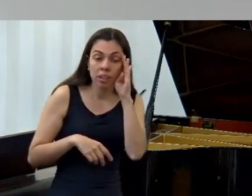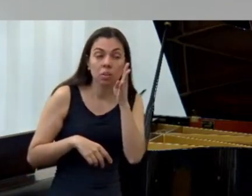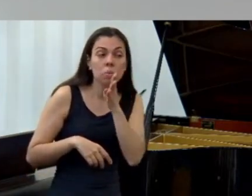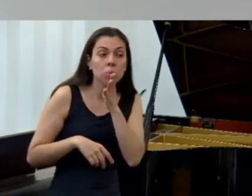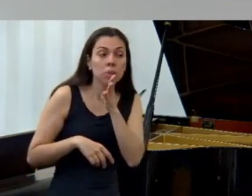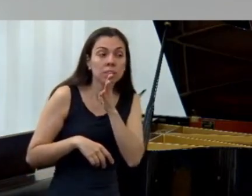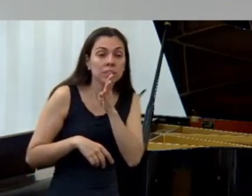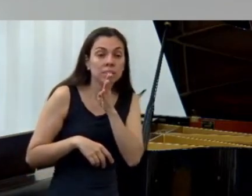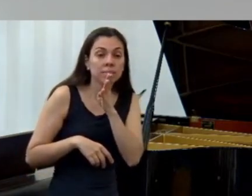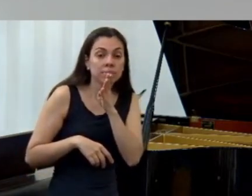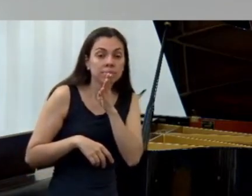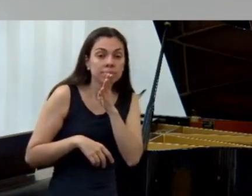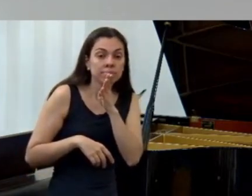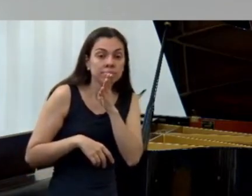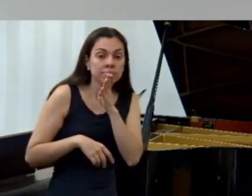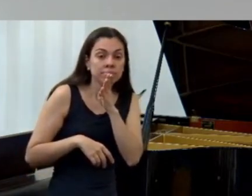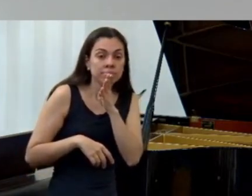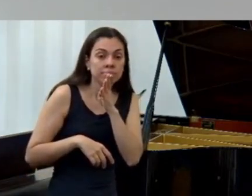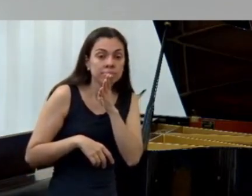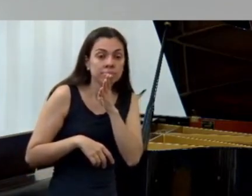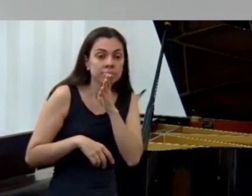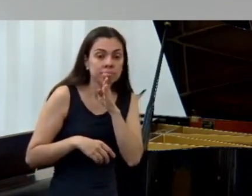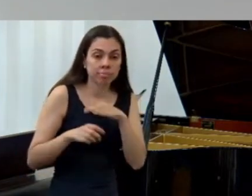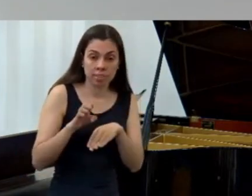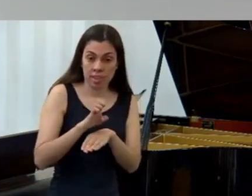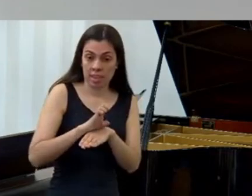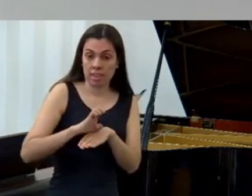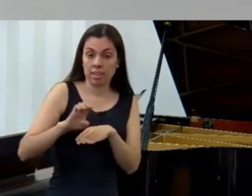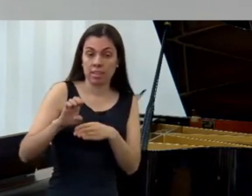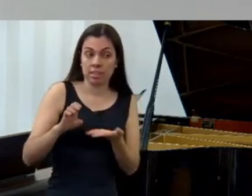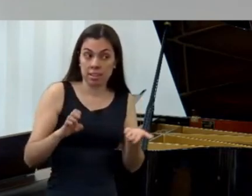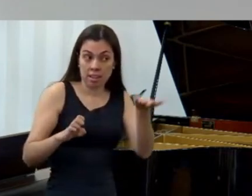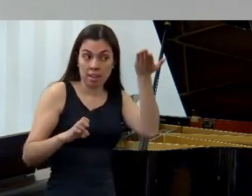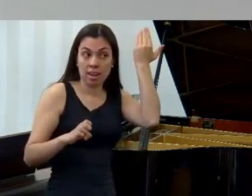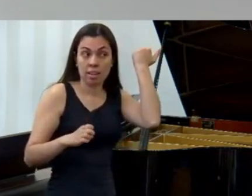Porque nesse momento aqui nós vemos um homem corajoso,